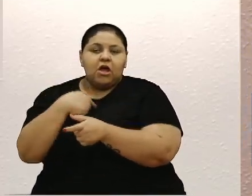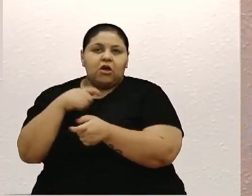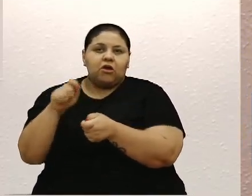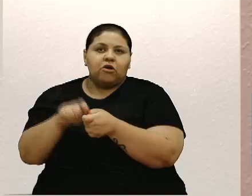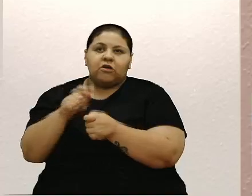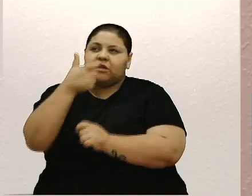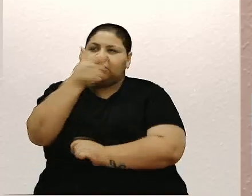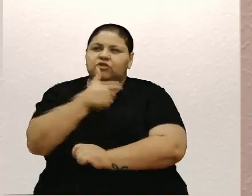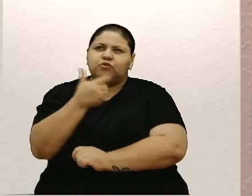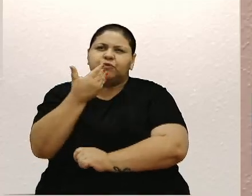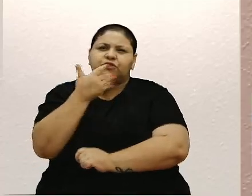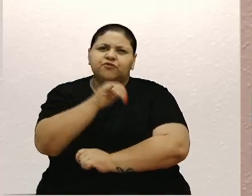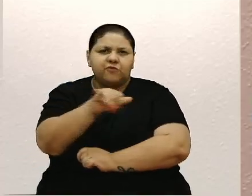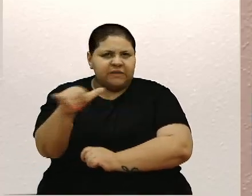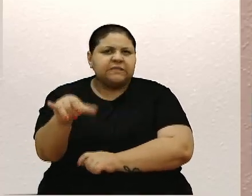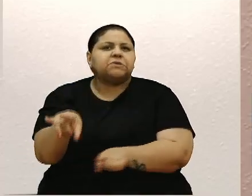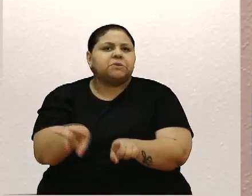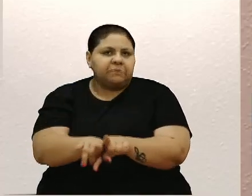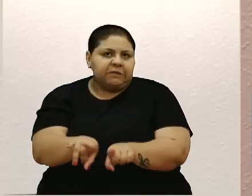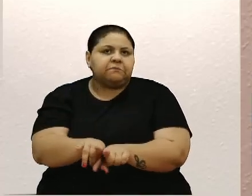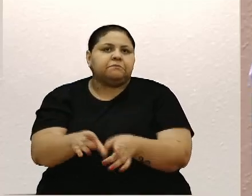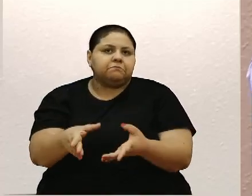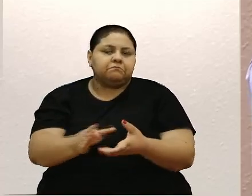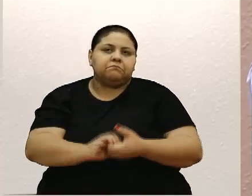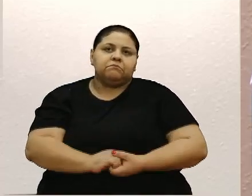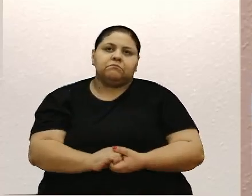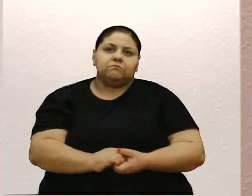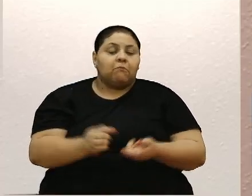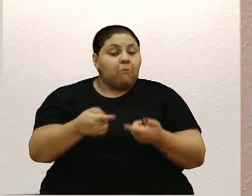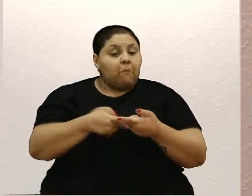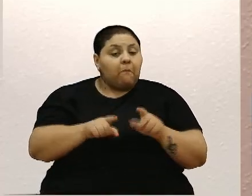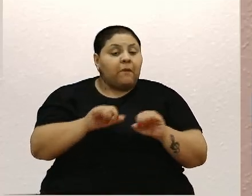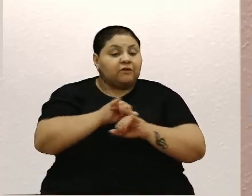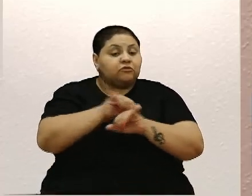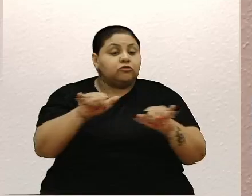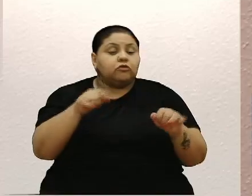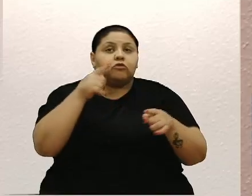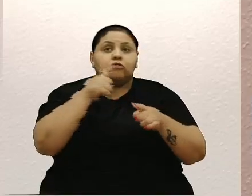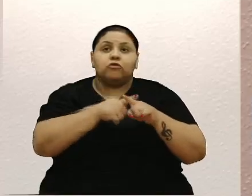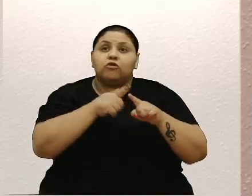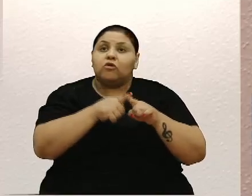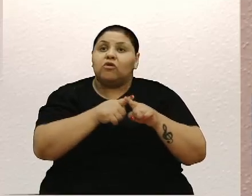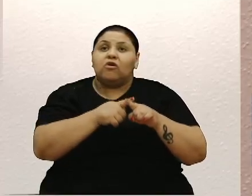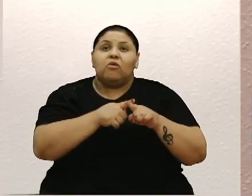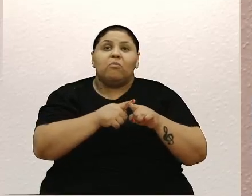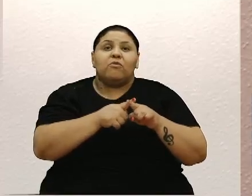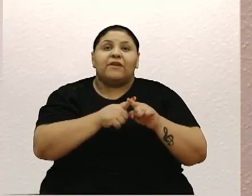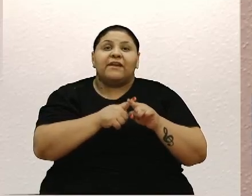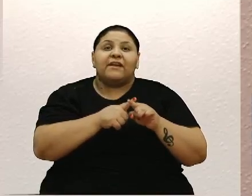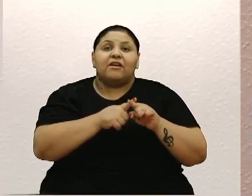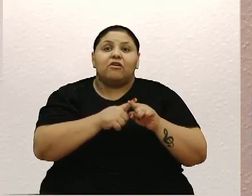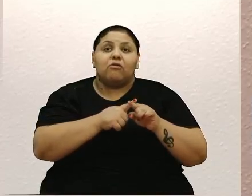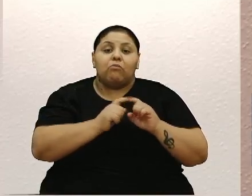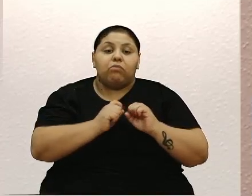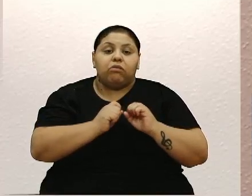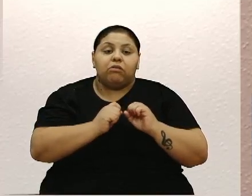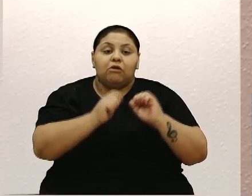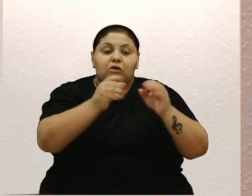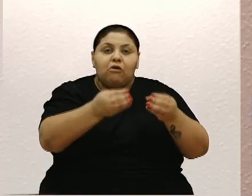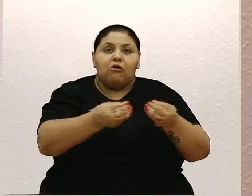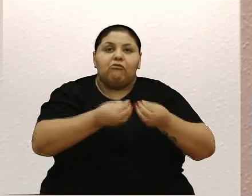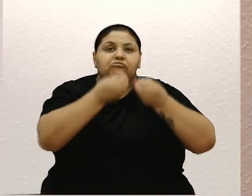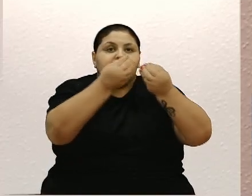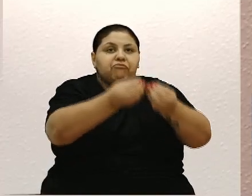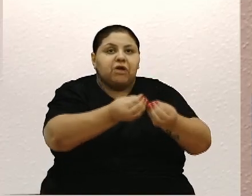um pedido de informação também lá. Mas uma informação, o porquê que não dão condições de trabalho para aqueles servidores que estão